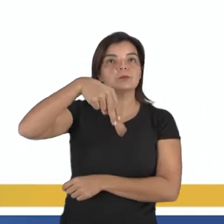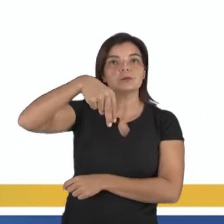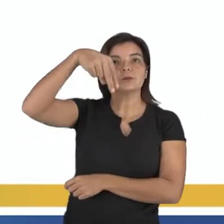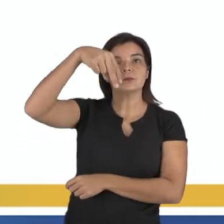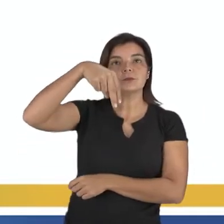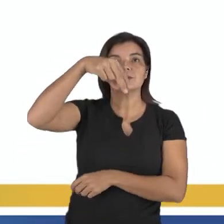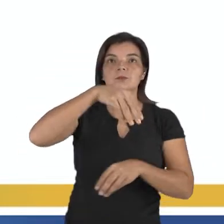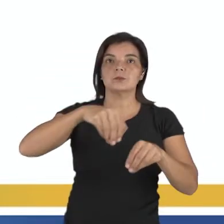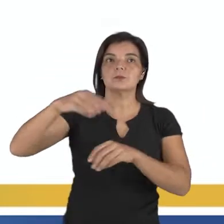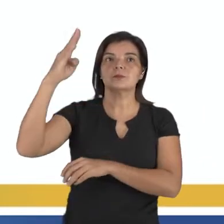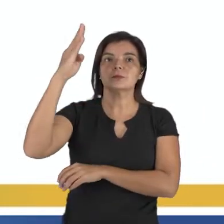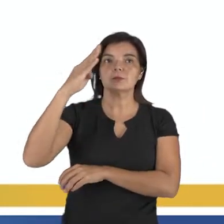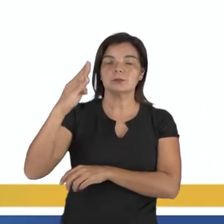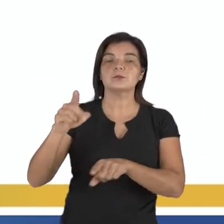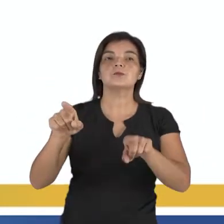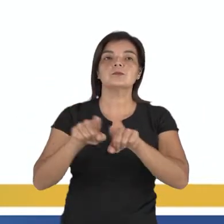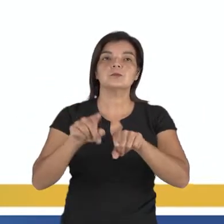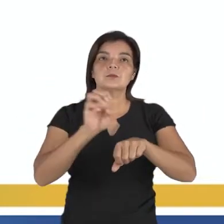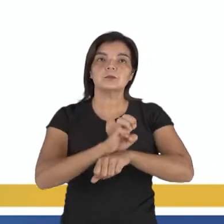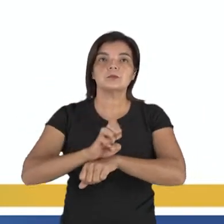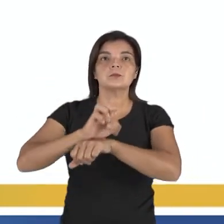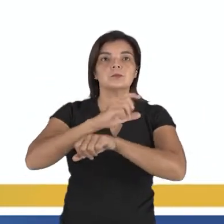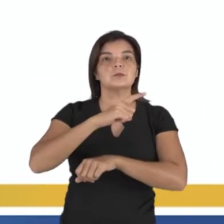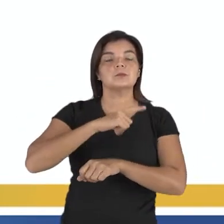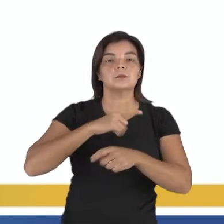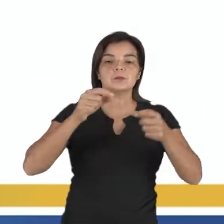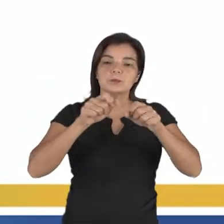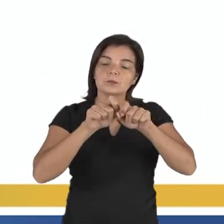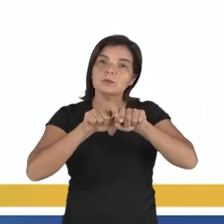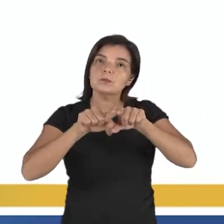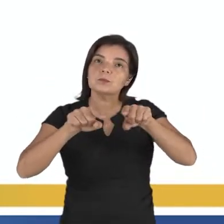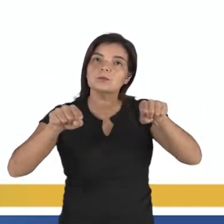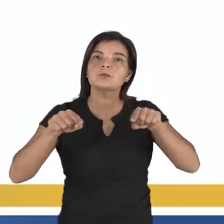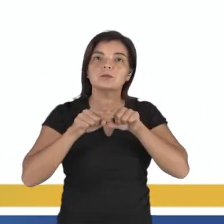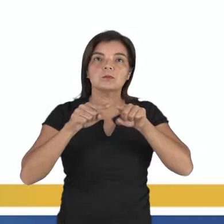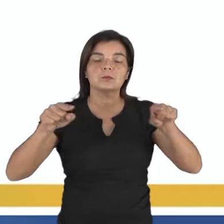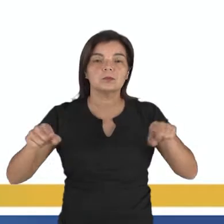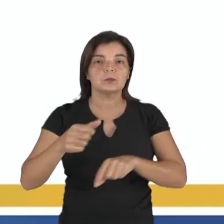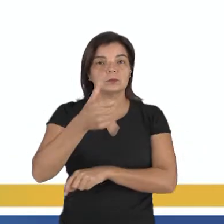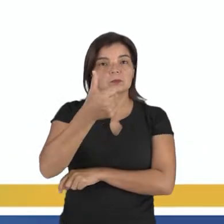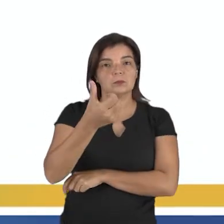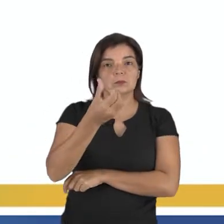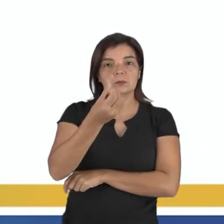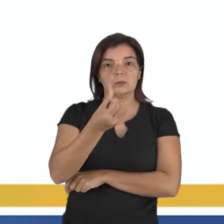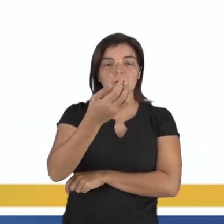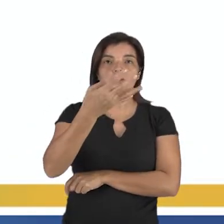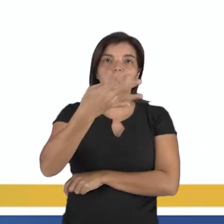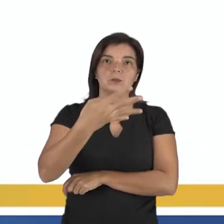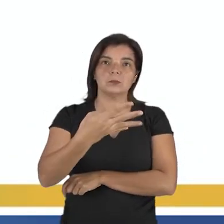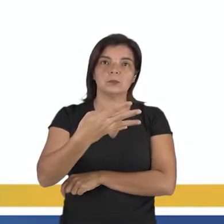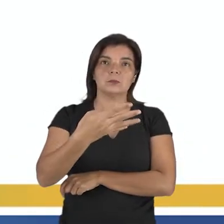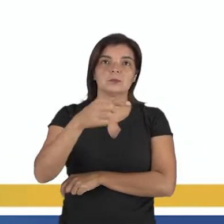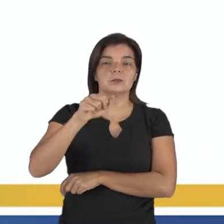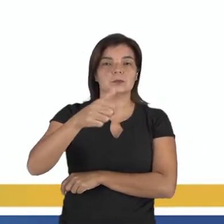região norte do território brasileiro, o estado do Acre possui extensão territorial de